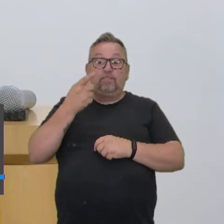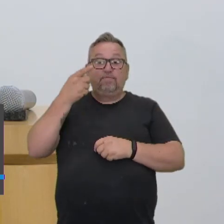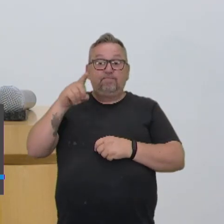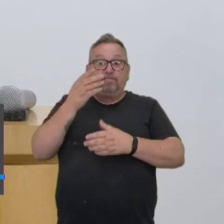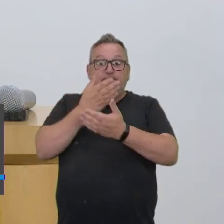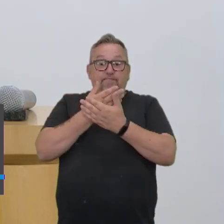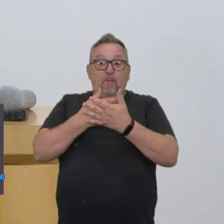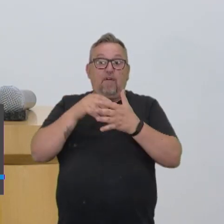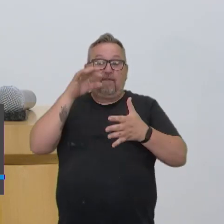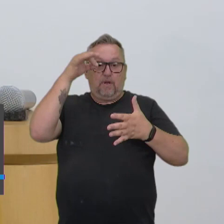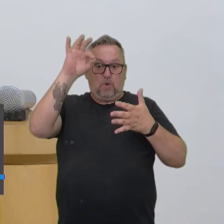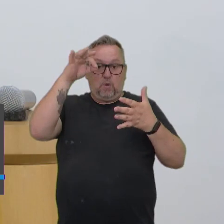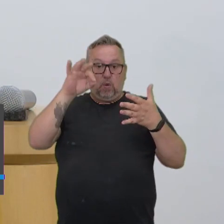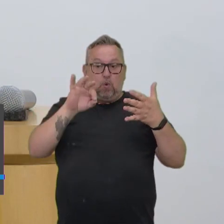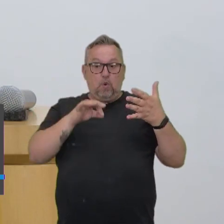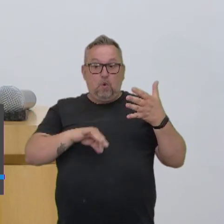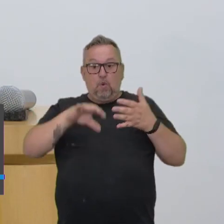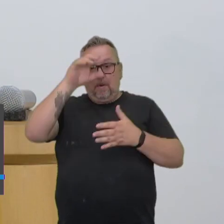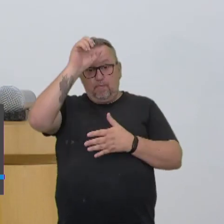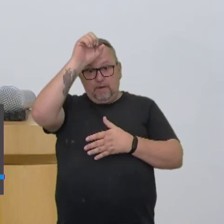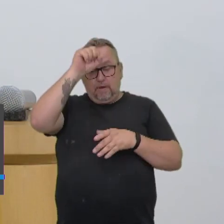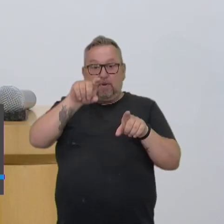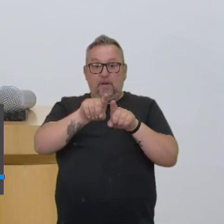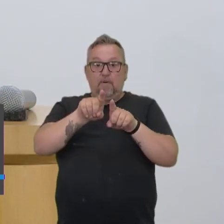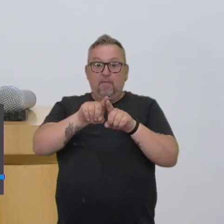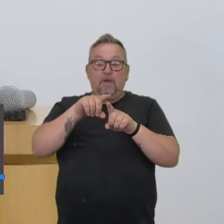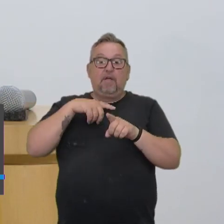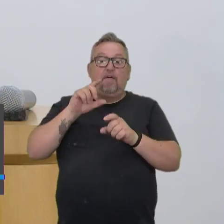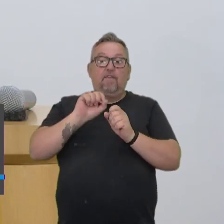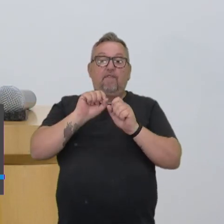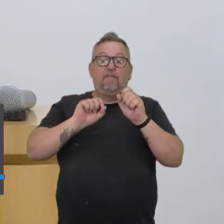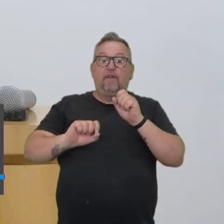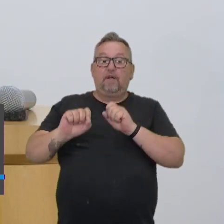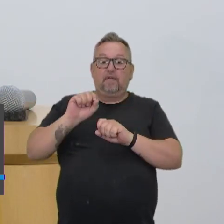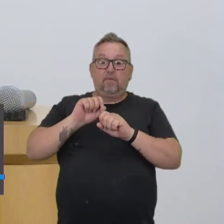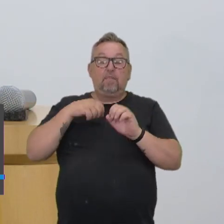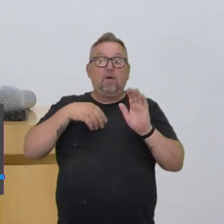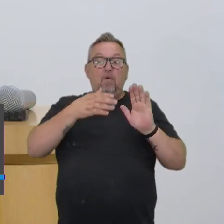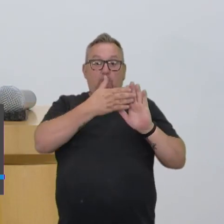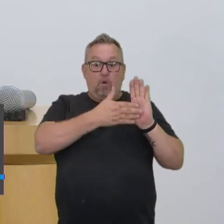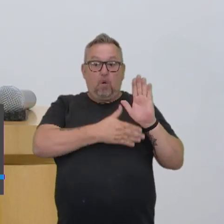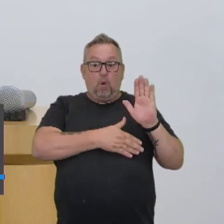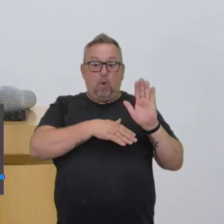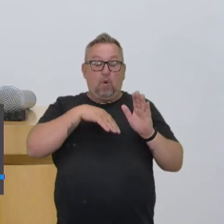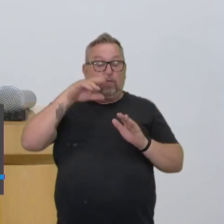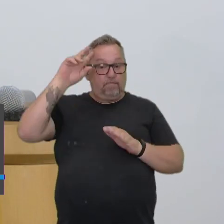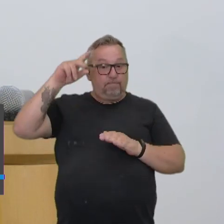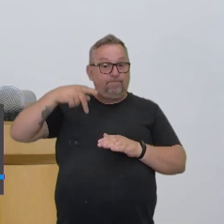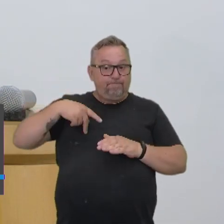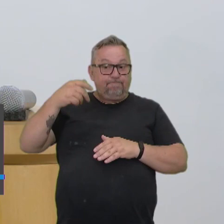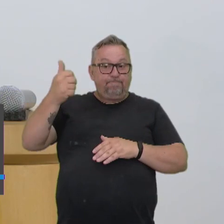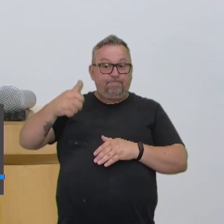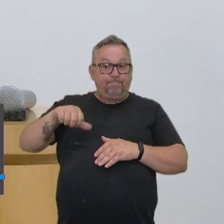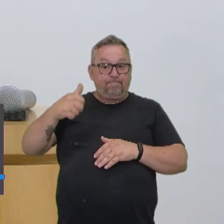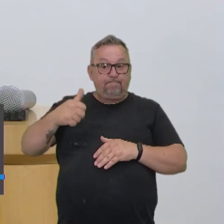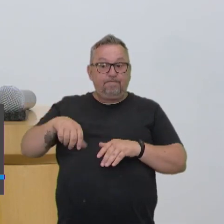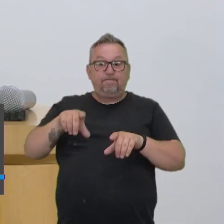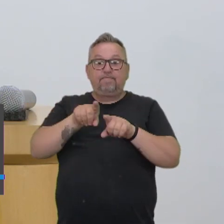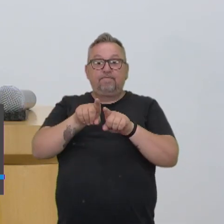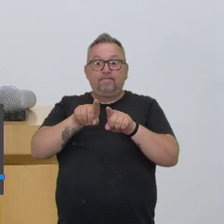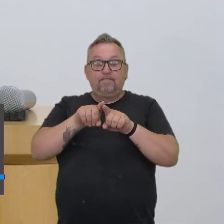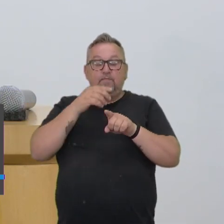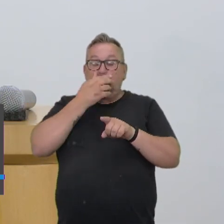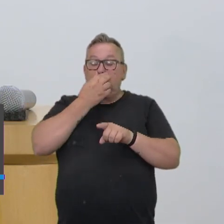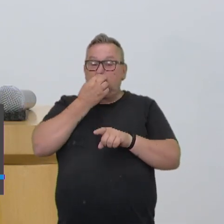fez o checklist do que a gente tinha aprendido e a gente também fez ali uma proposta de autoavaliação para vocês. E aí, qual